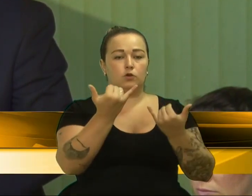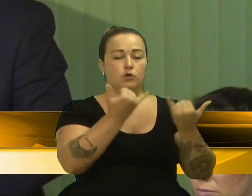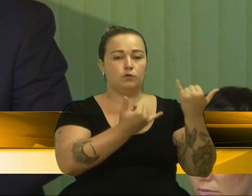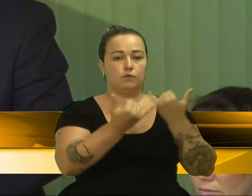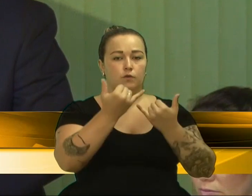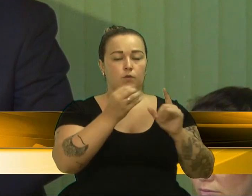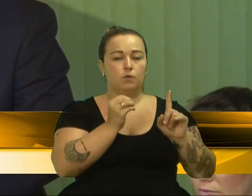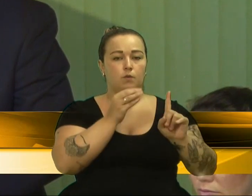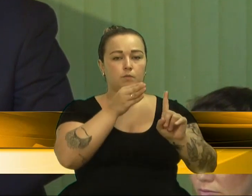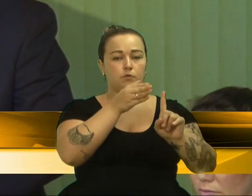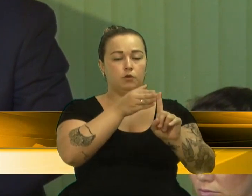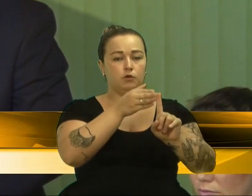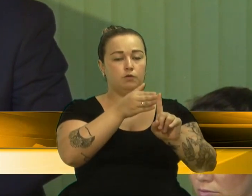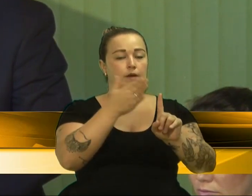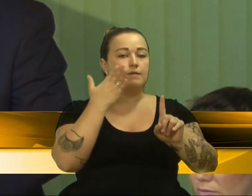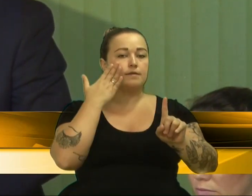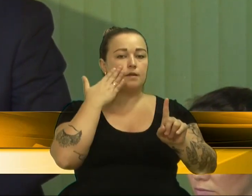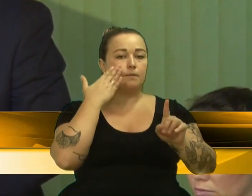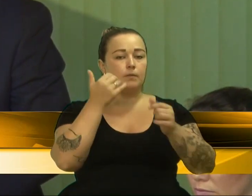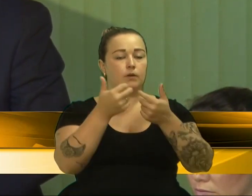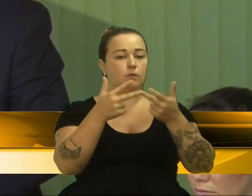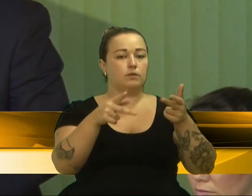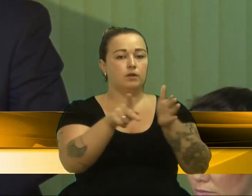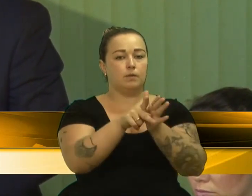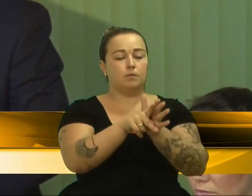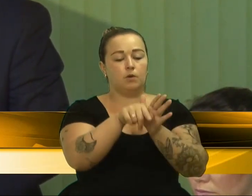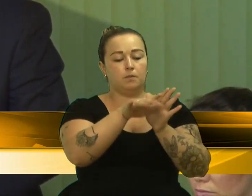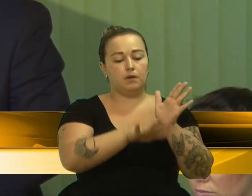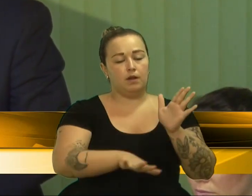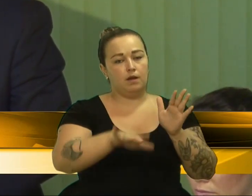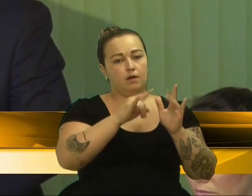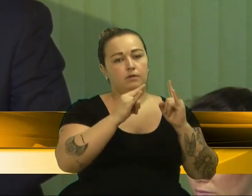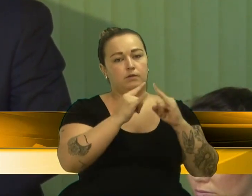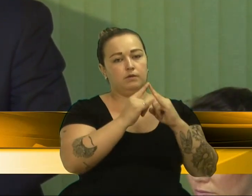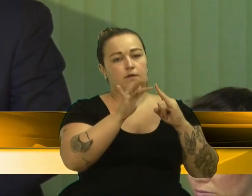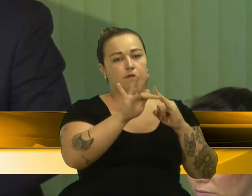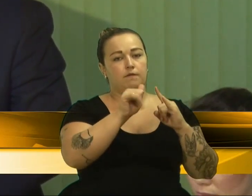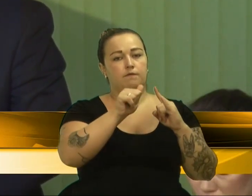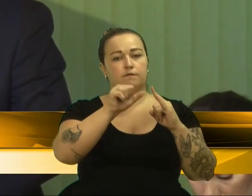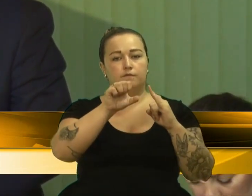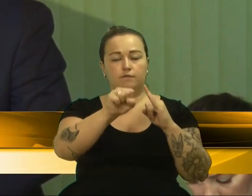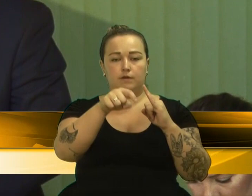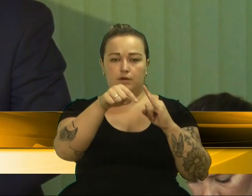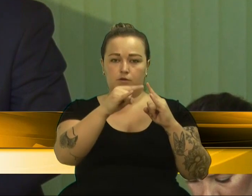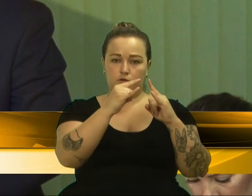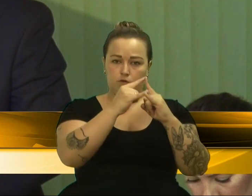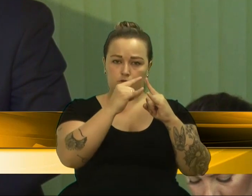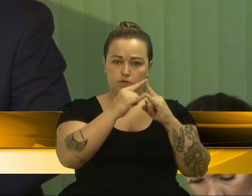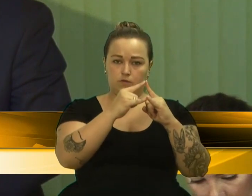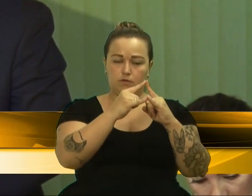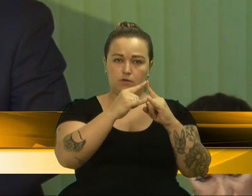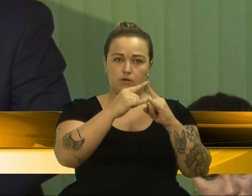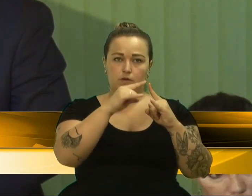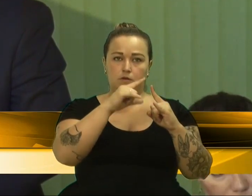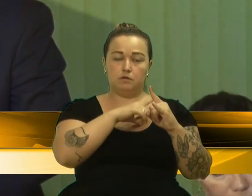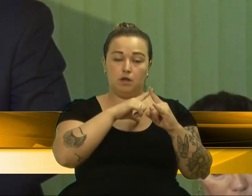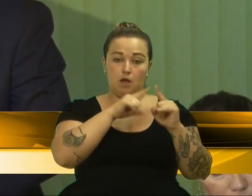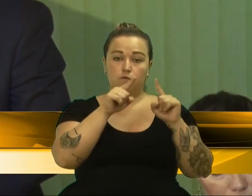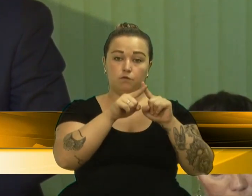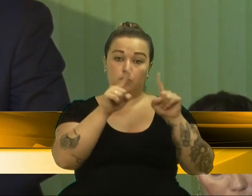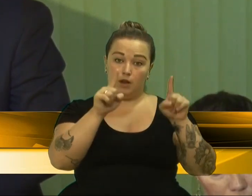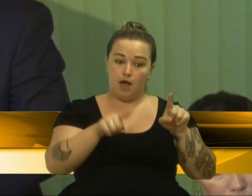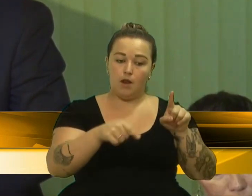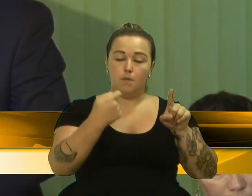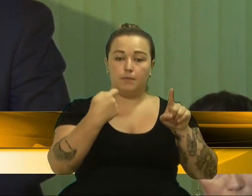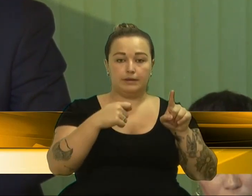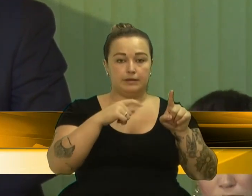finalidade é solicitar informações ao Executivo e à Fundação de Assistência Social FAS. Considero que o referido órgão deve ser dotado do quadro de pessoal necessário para o desenvolvimento